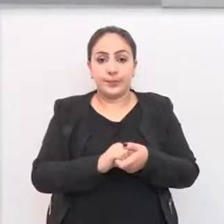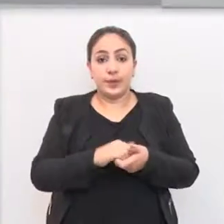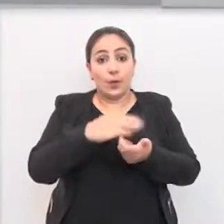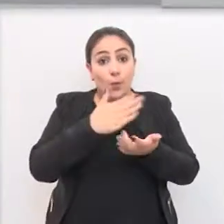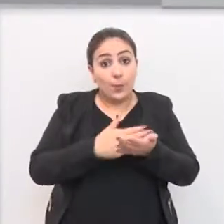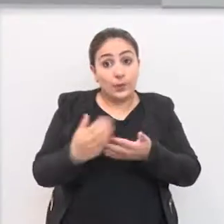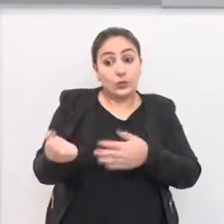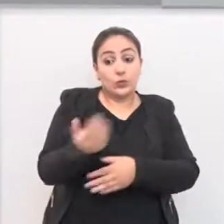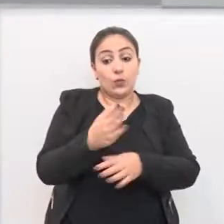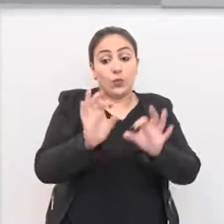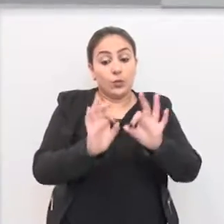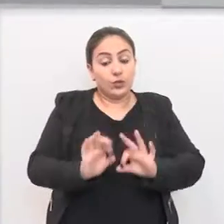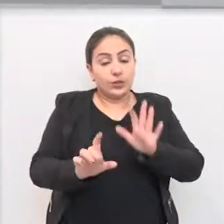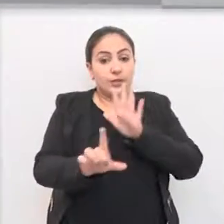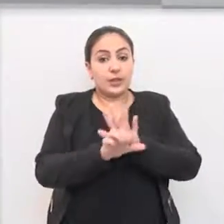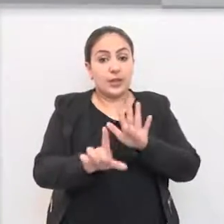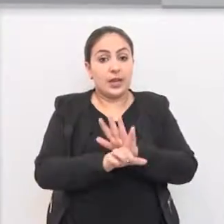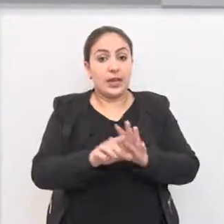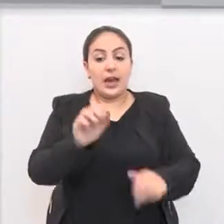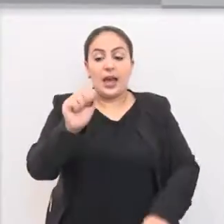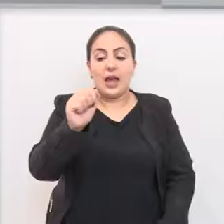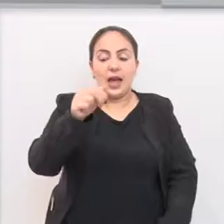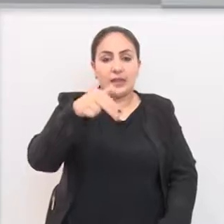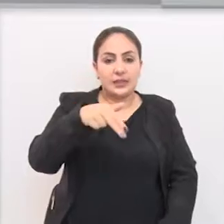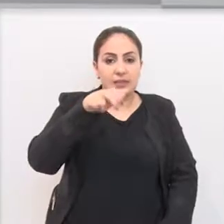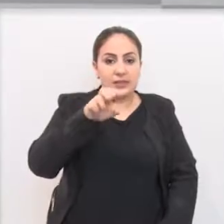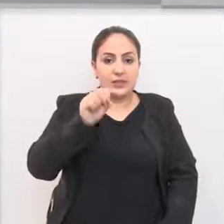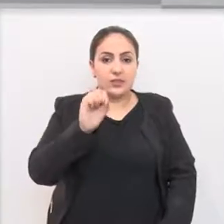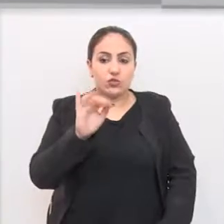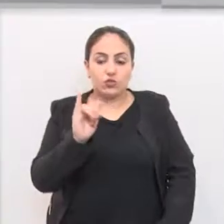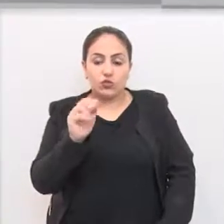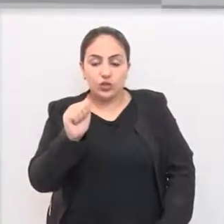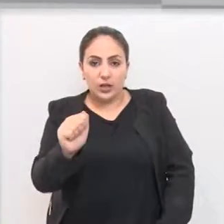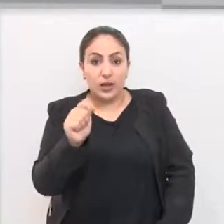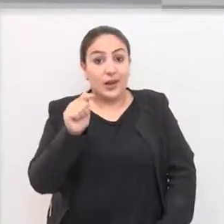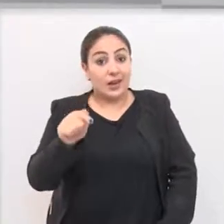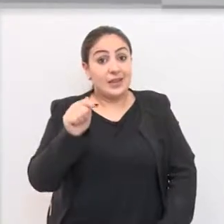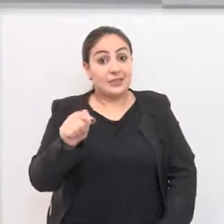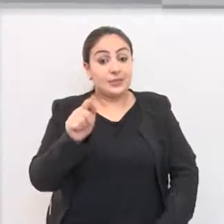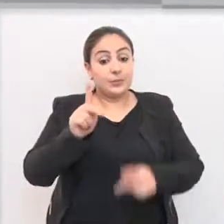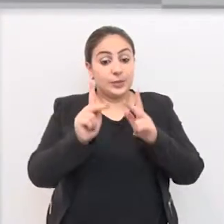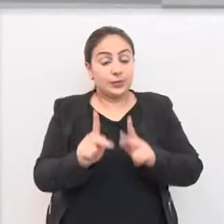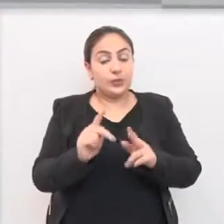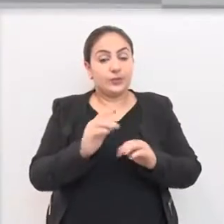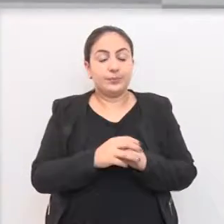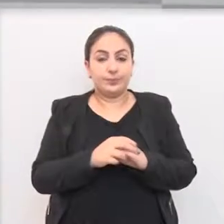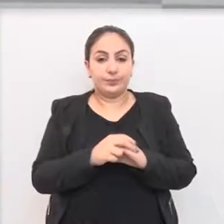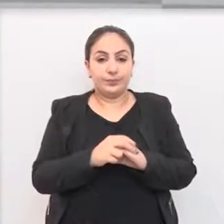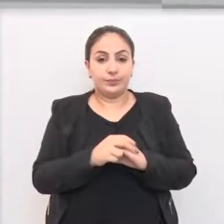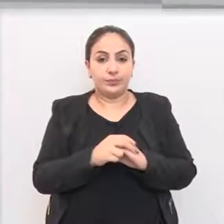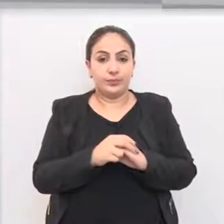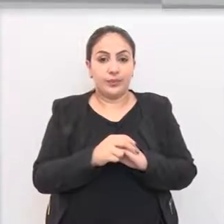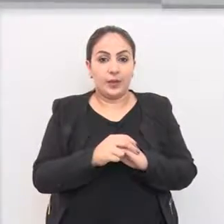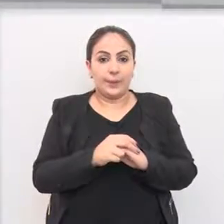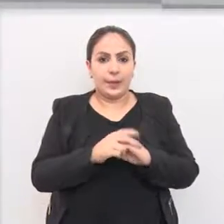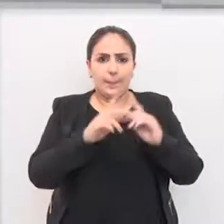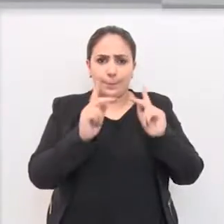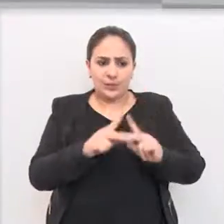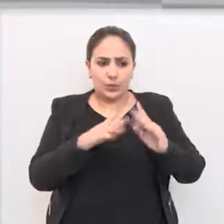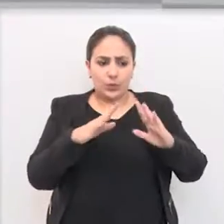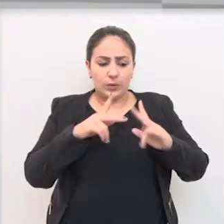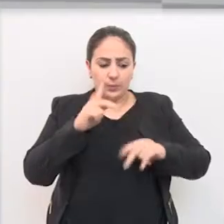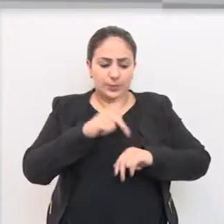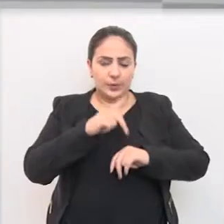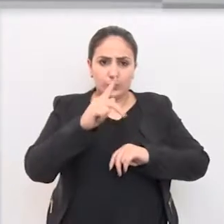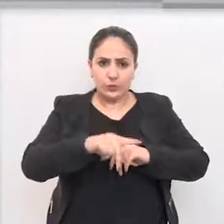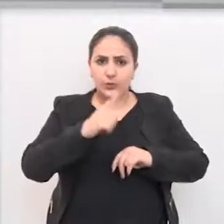que acontece? E aí que entra o nosso novo projeto de lei que visa dar a anistia a esses beneficiados. Para que